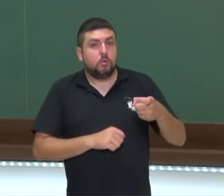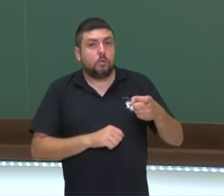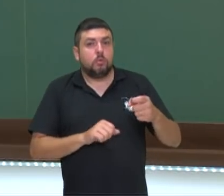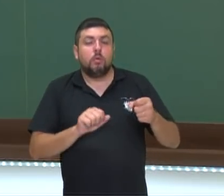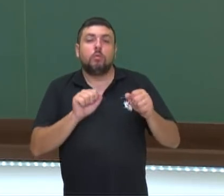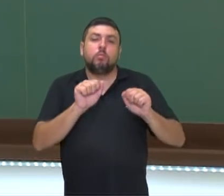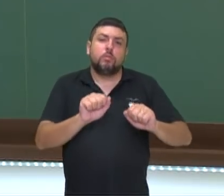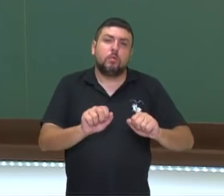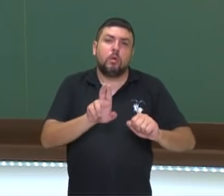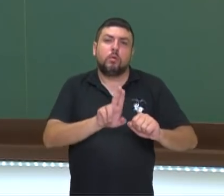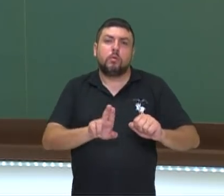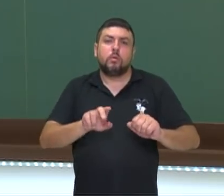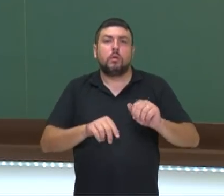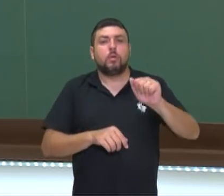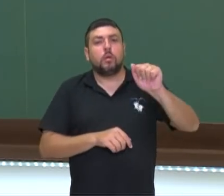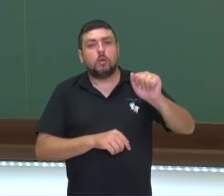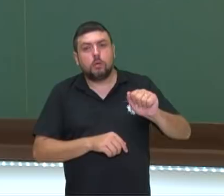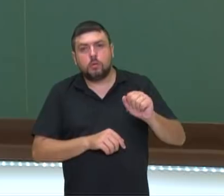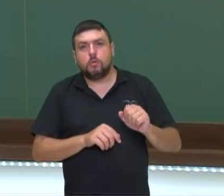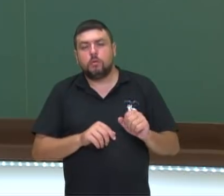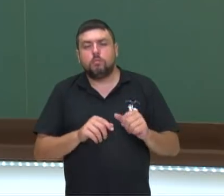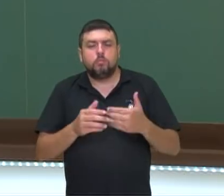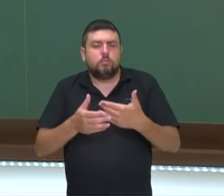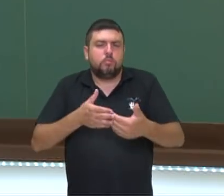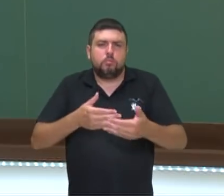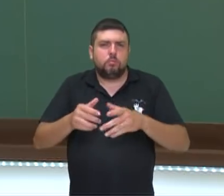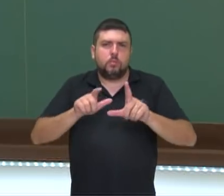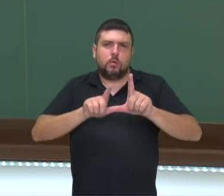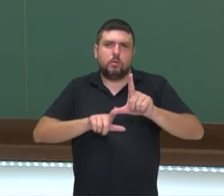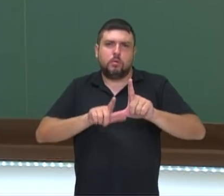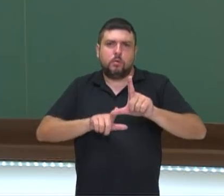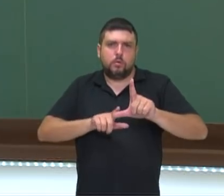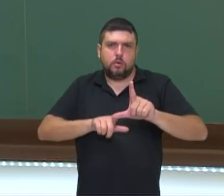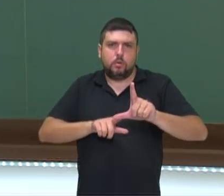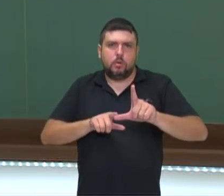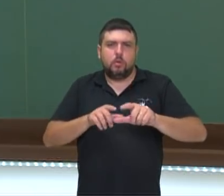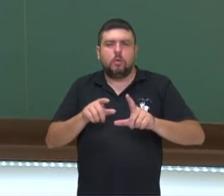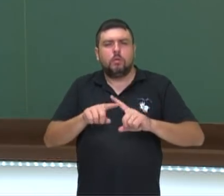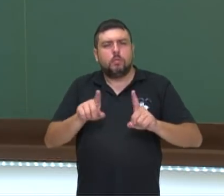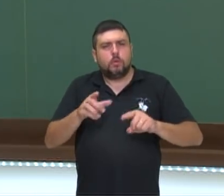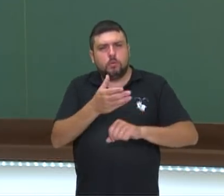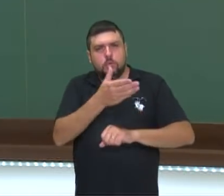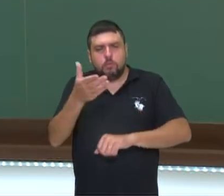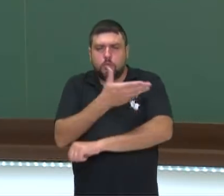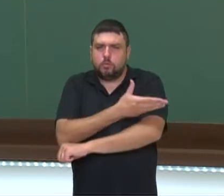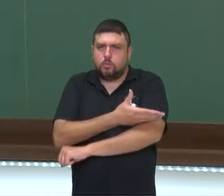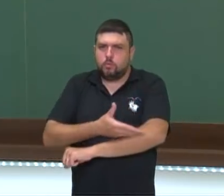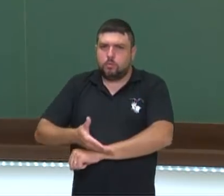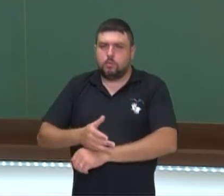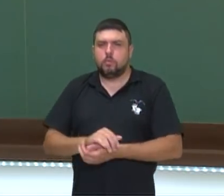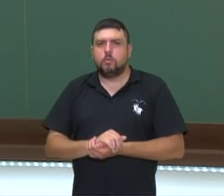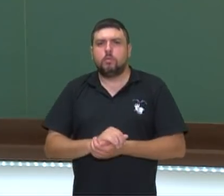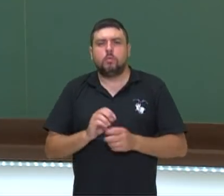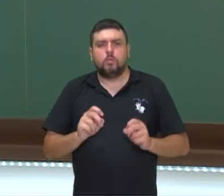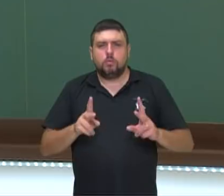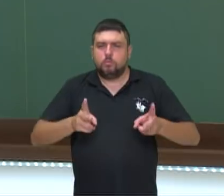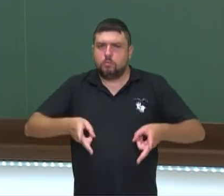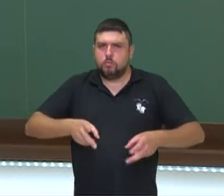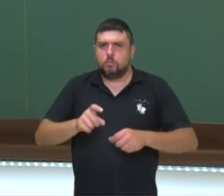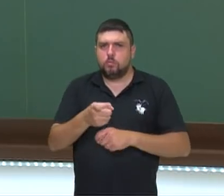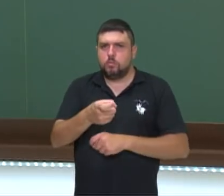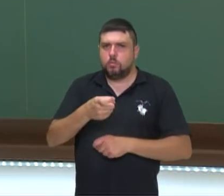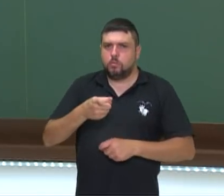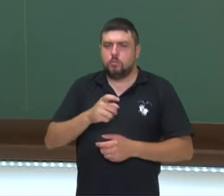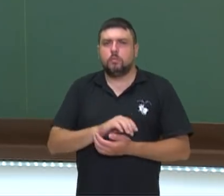utilizar A, pode utilizar qualquer letra para simbolizar, só para vocês já estarem acostumados. Nós vamos utilizar o próprio X. Então,